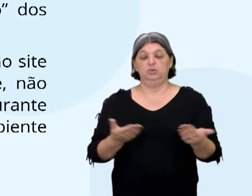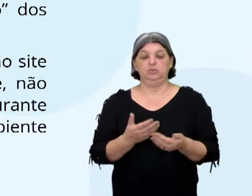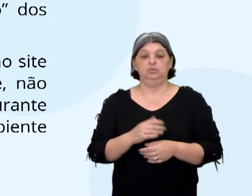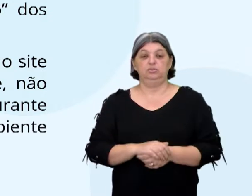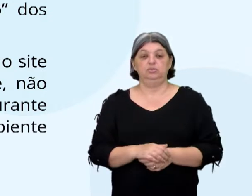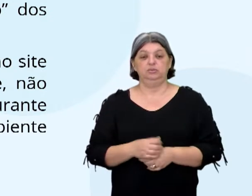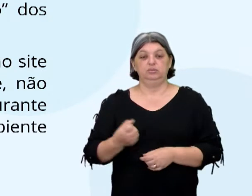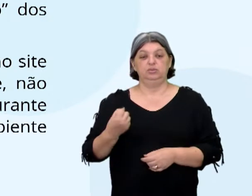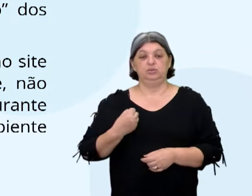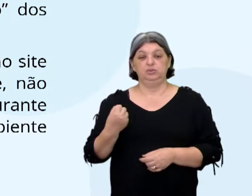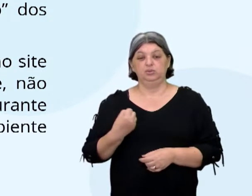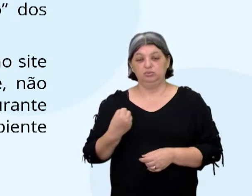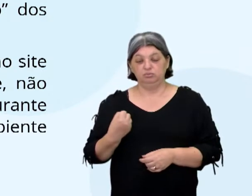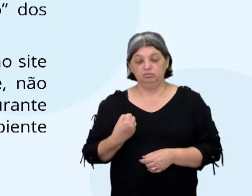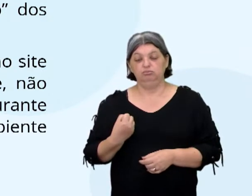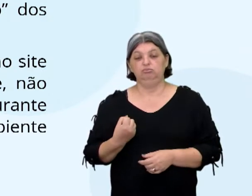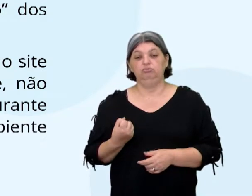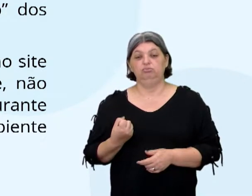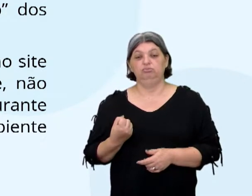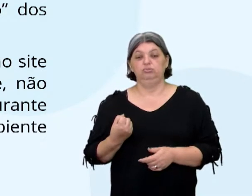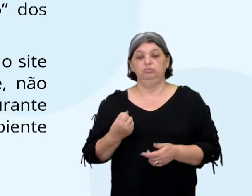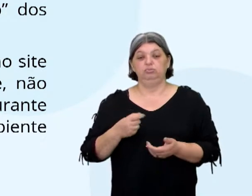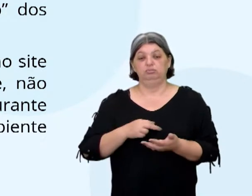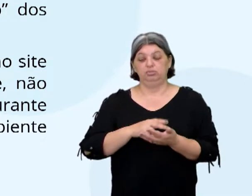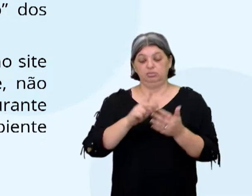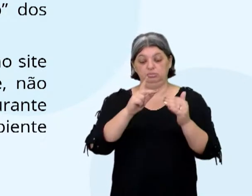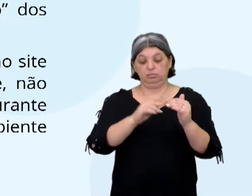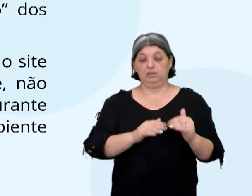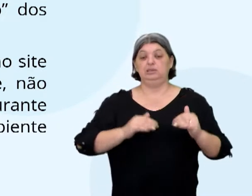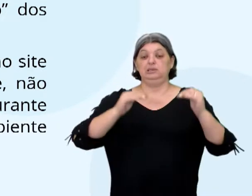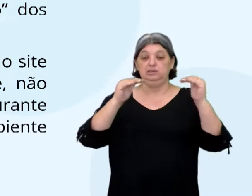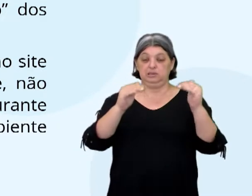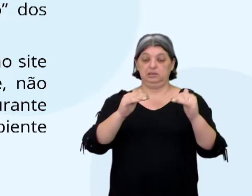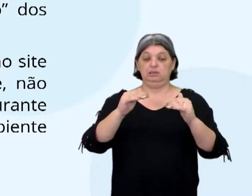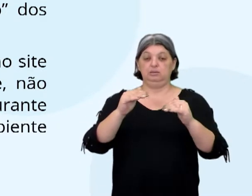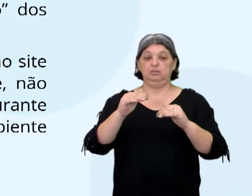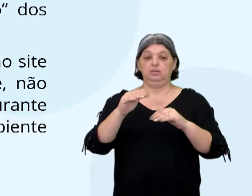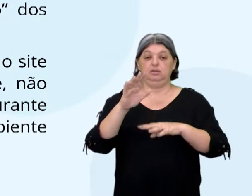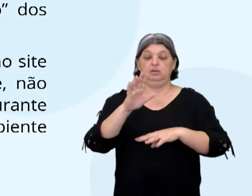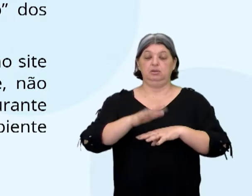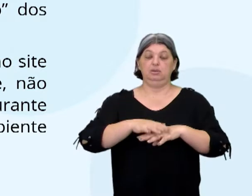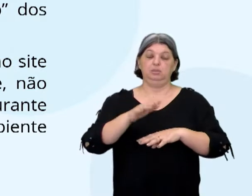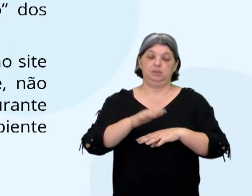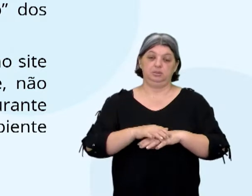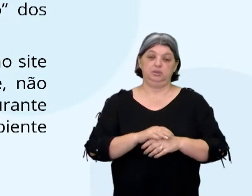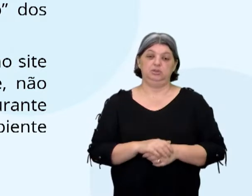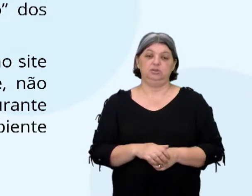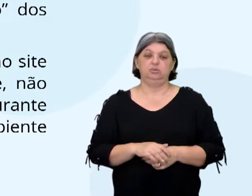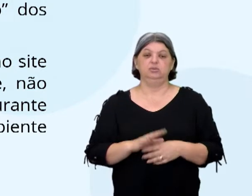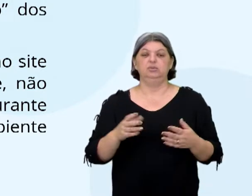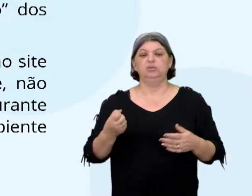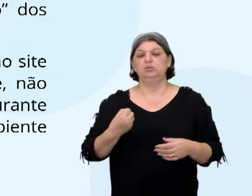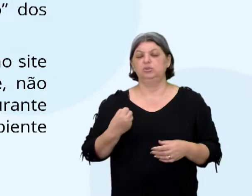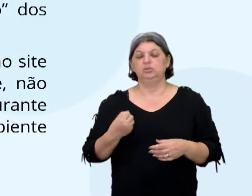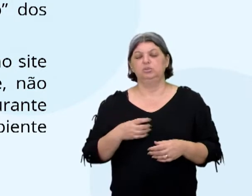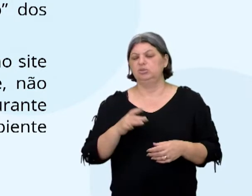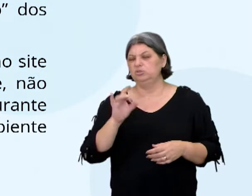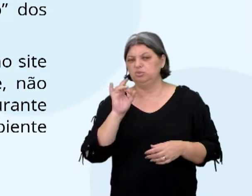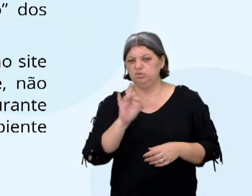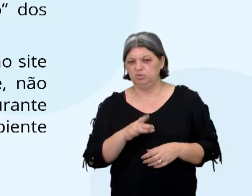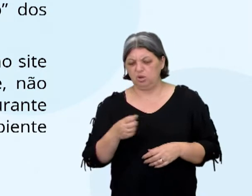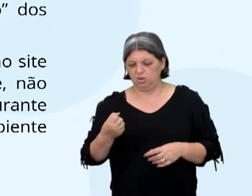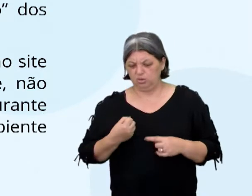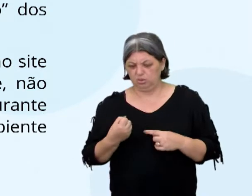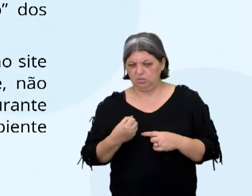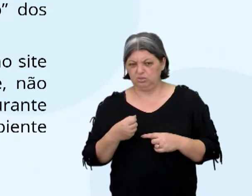Números muito além da matemática é o título, tá ok? Bom, quando números não são apenas números, aí